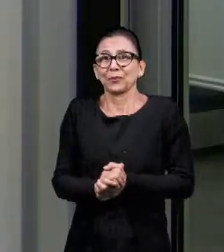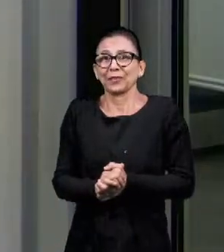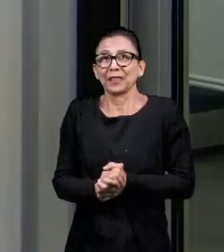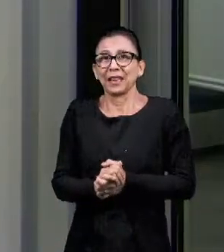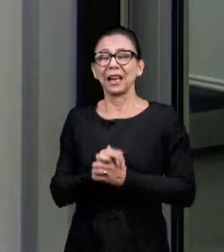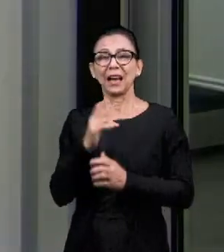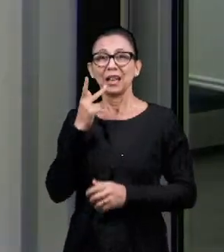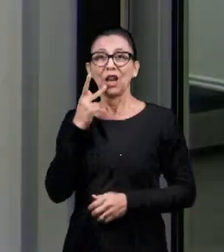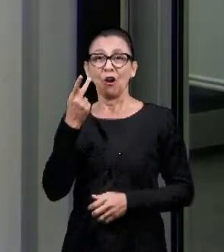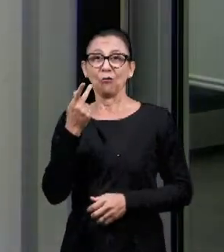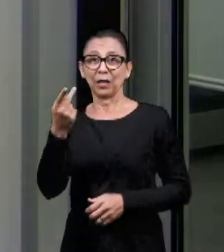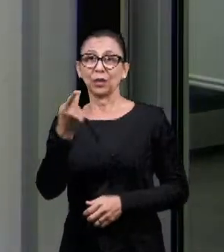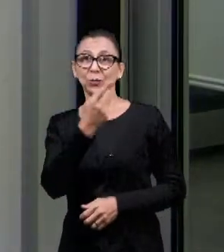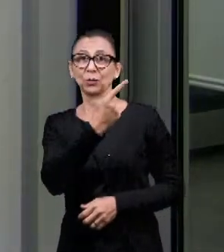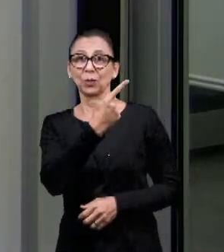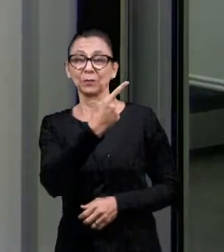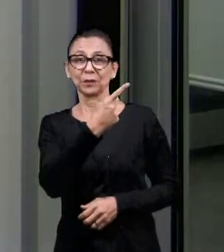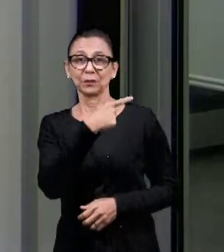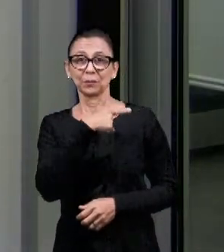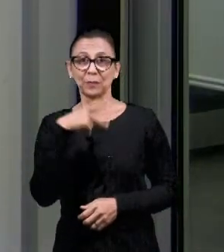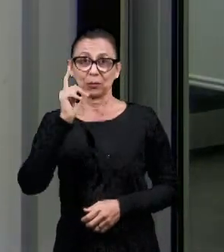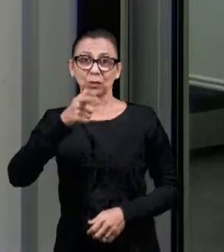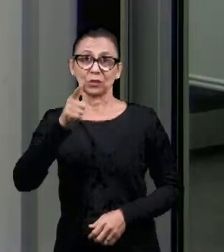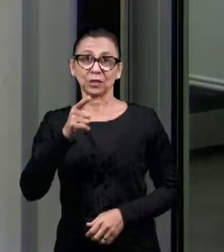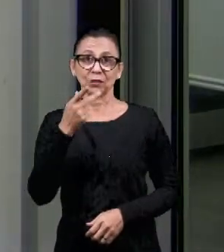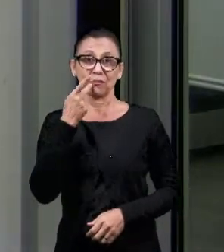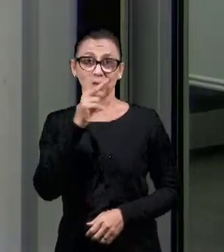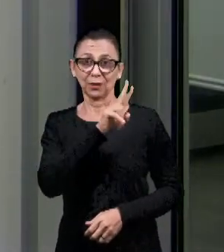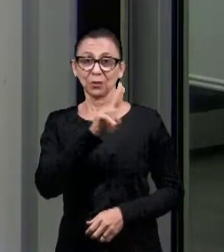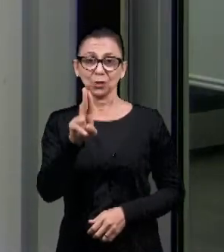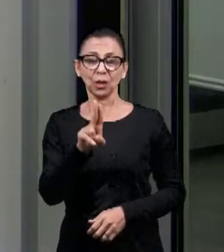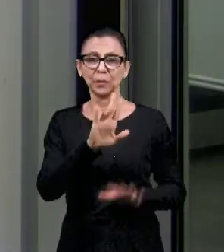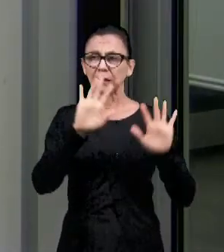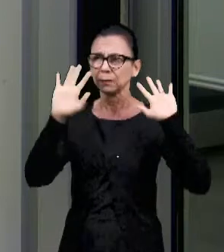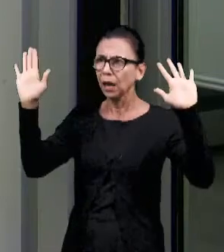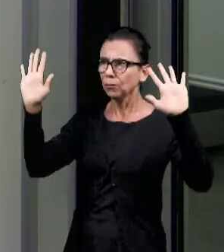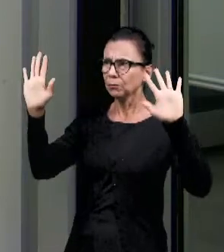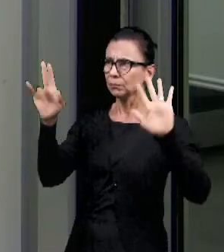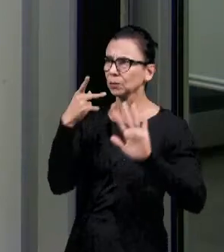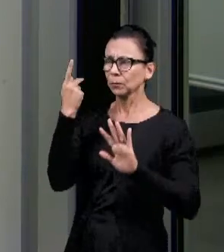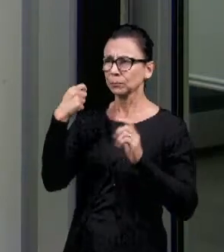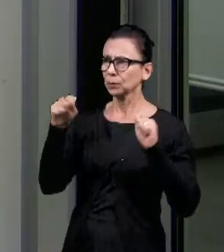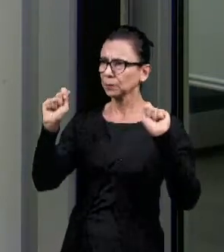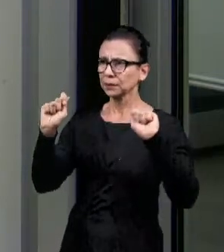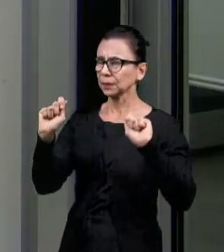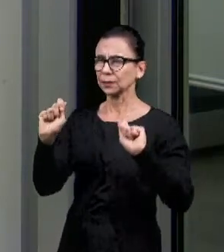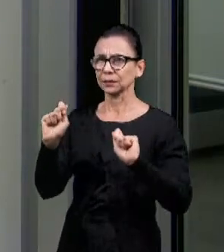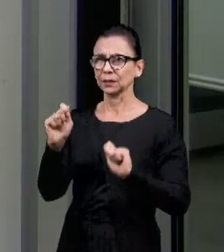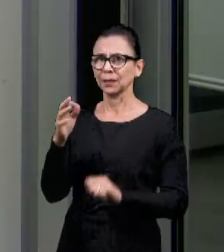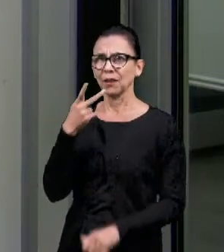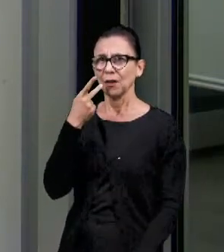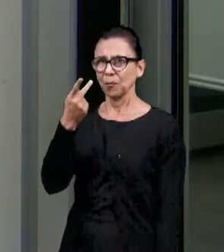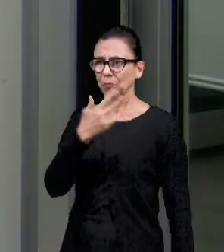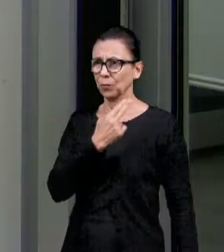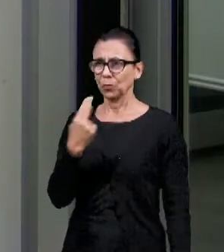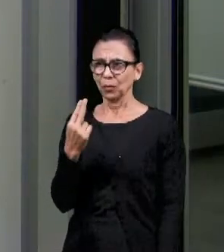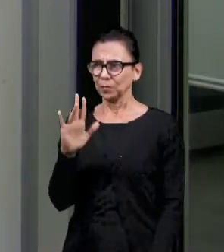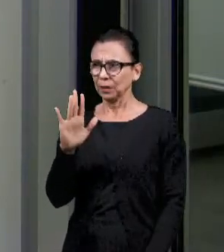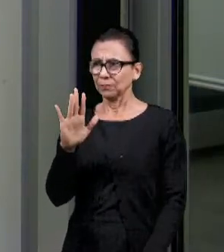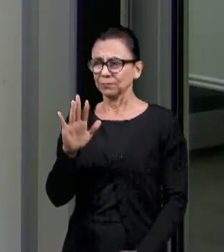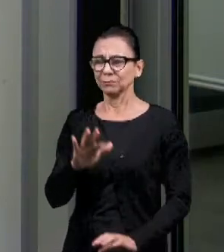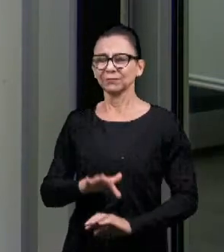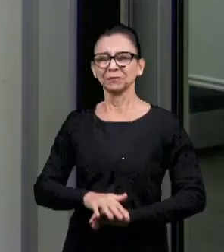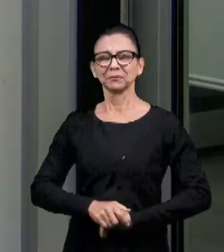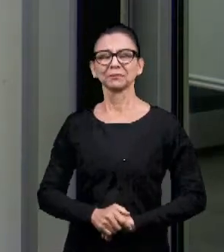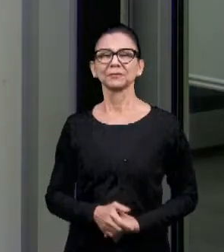que ele é assim, né? Tudo, mas eu já tinha falado, entendeu? Então, essas são experiências, né, Josias